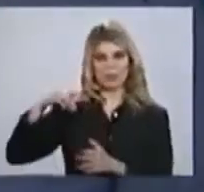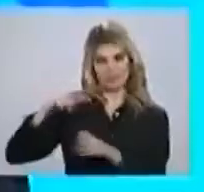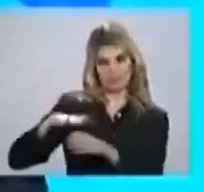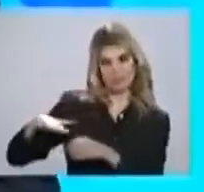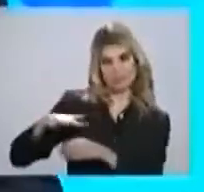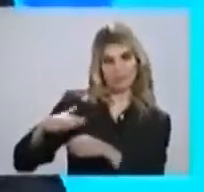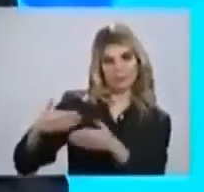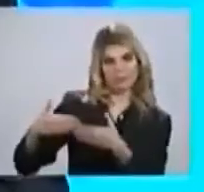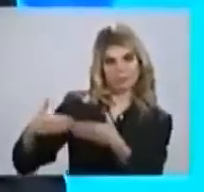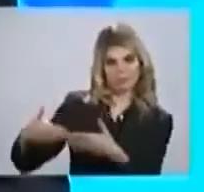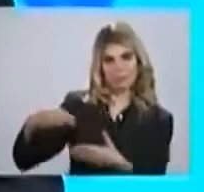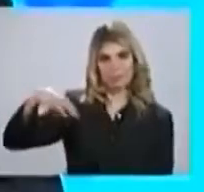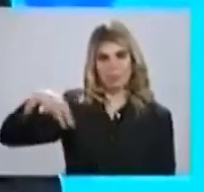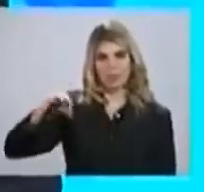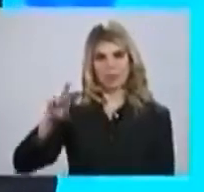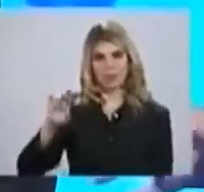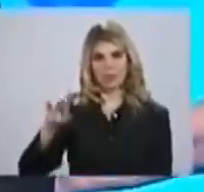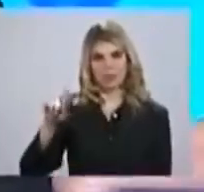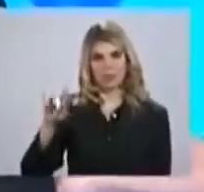metropolitana. Pergunta da Júlia.